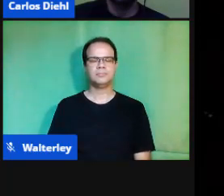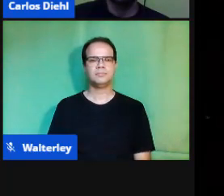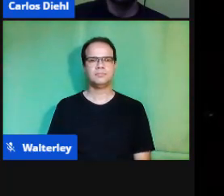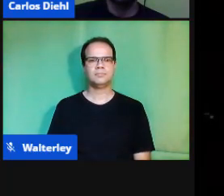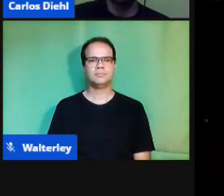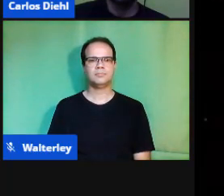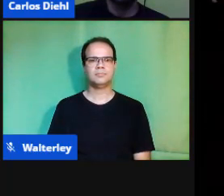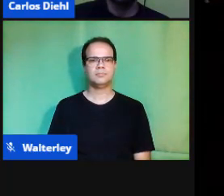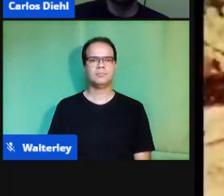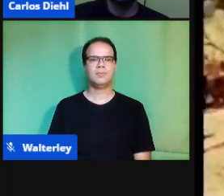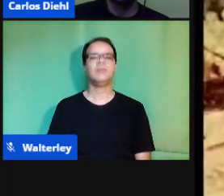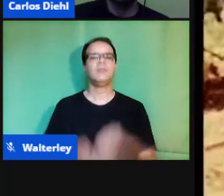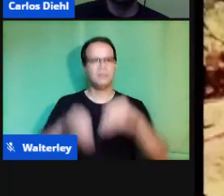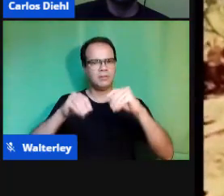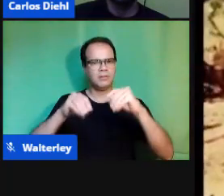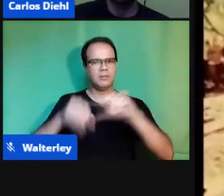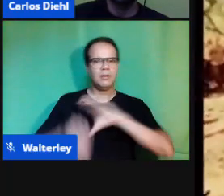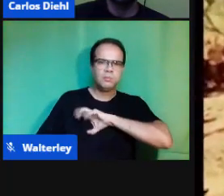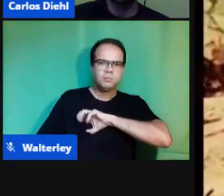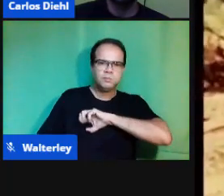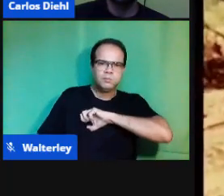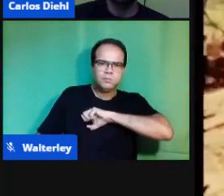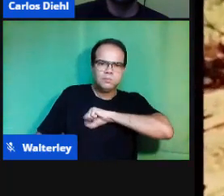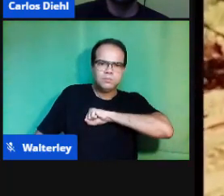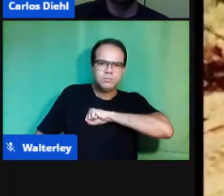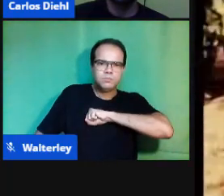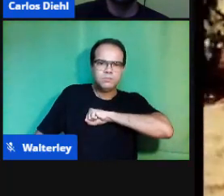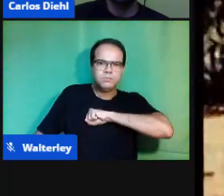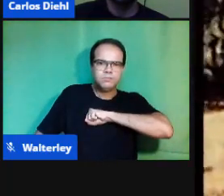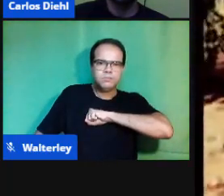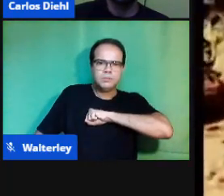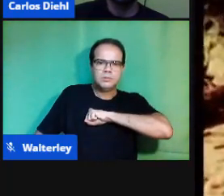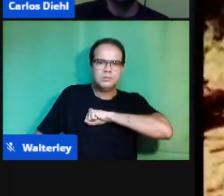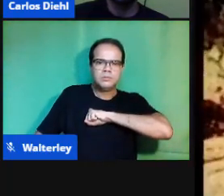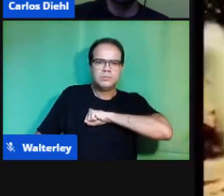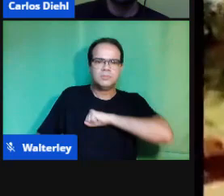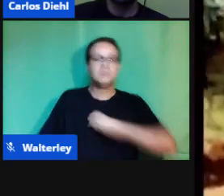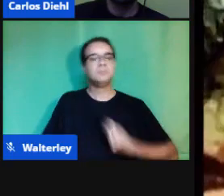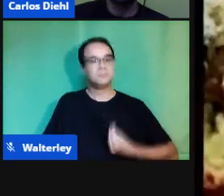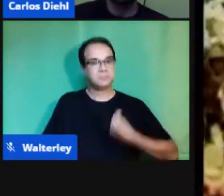nós amamos ele. Porque nós sobrevivemos